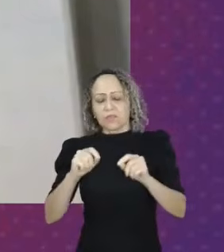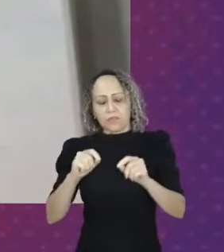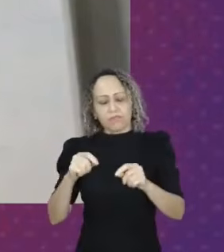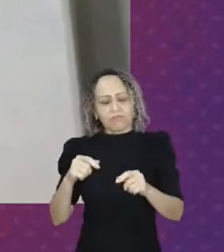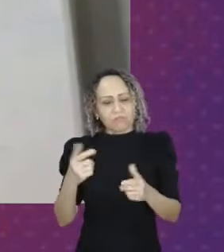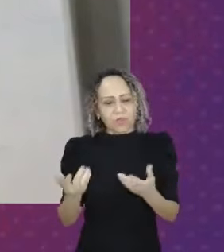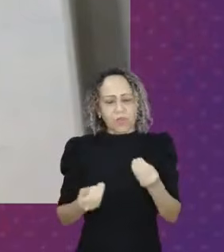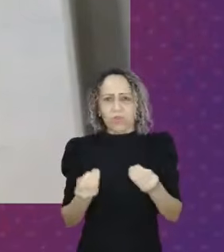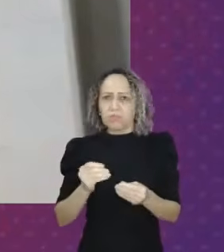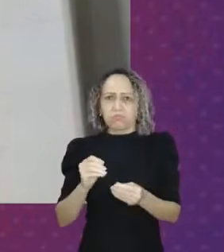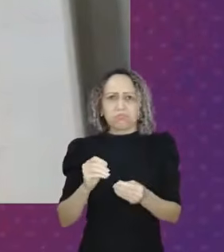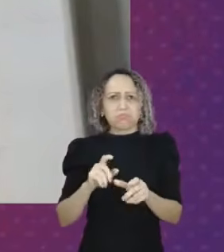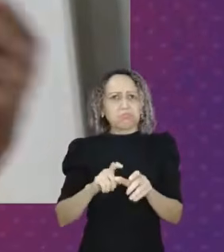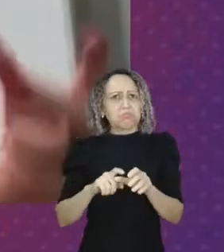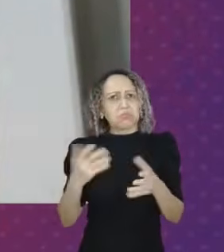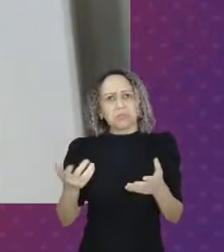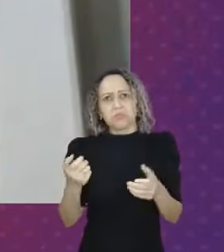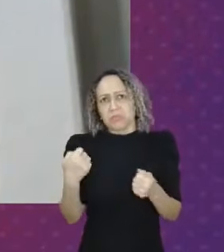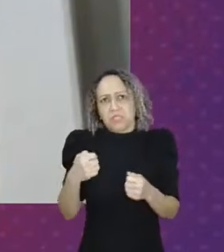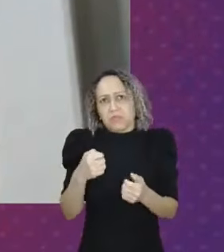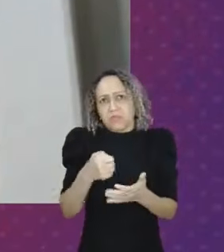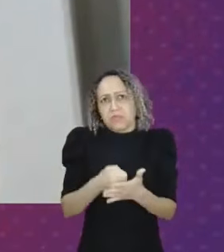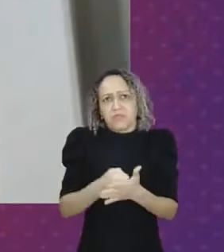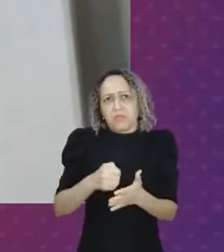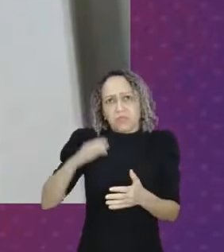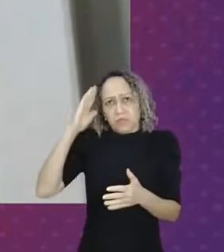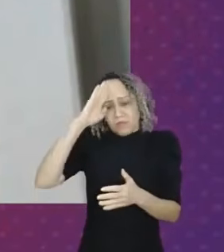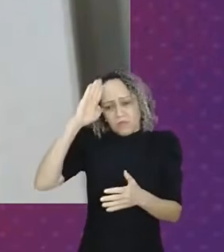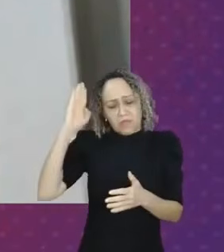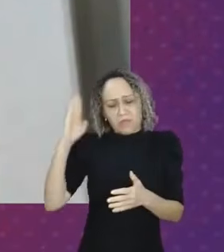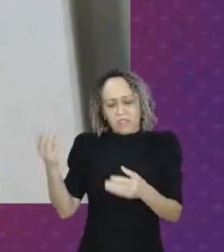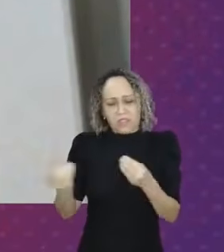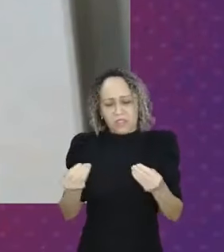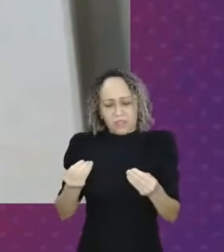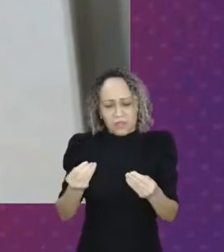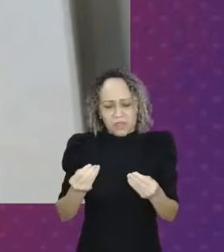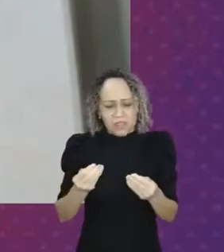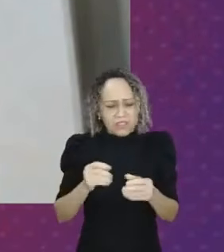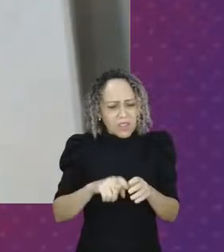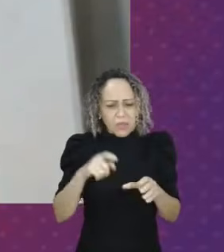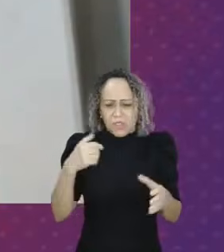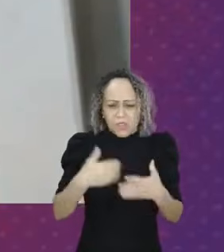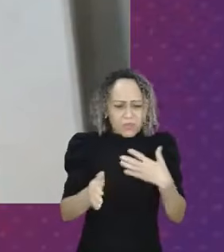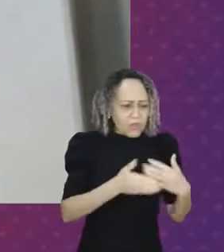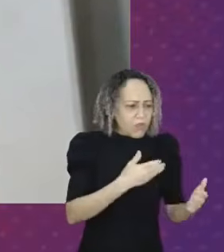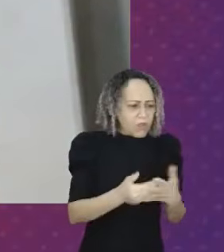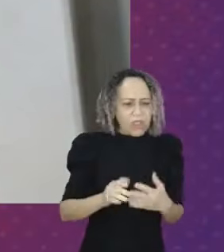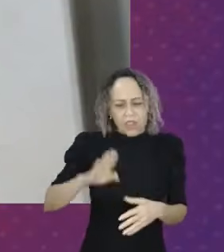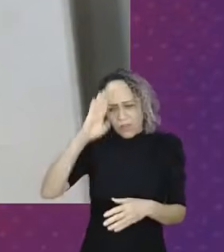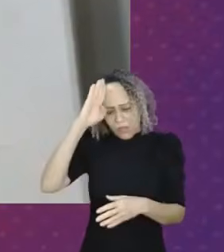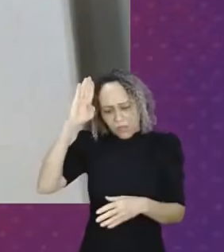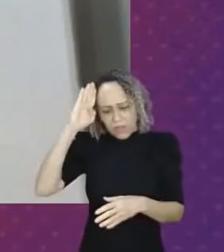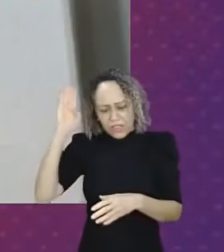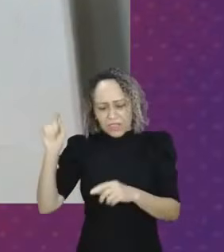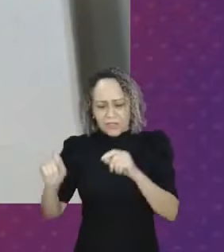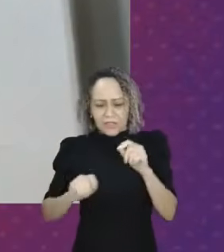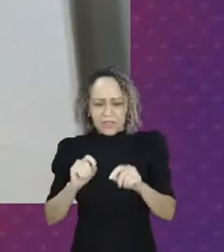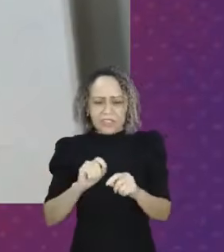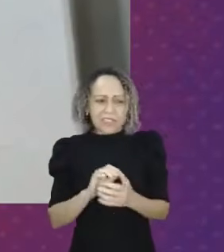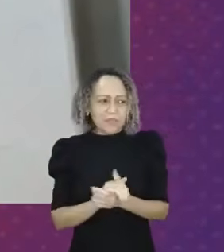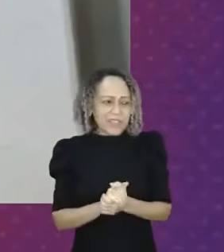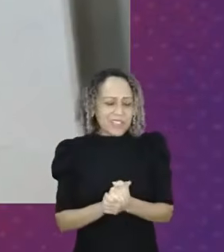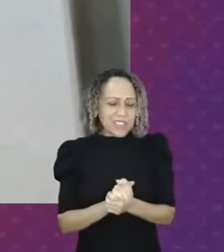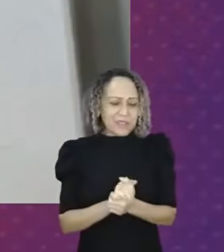formação acadêmica. A mulher, muitas vezes, que tem lá o ensino fundamental incompleto, ela também tem condições de debater orçamento público,